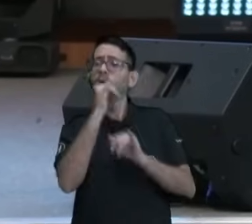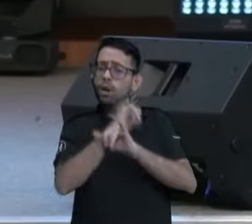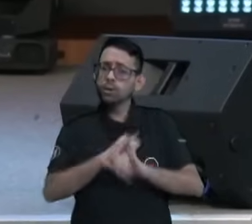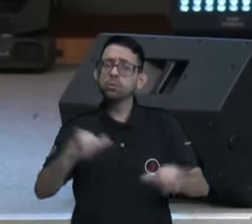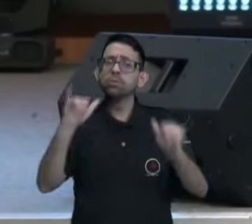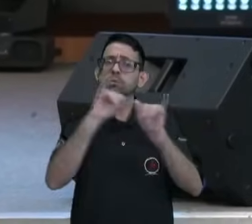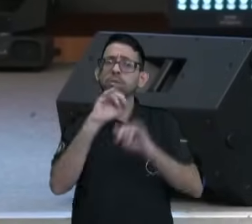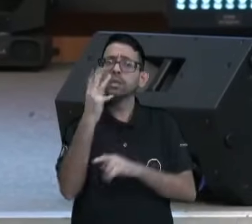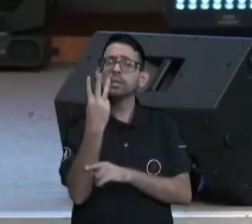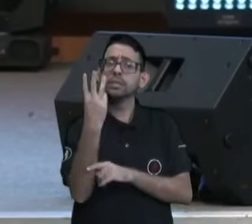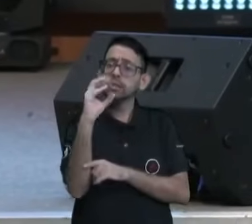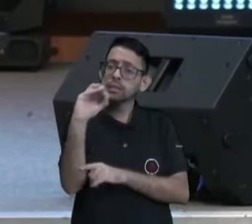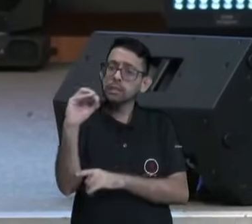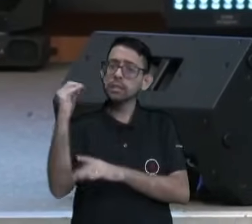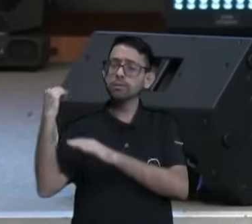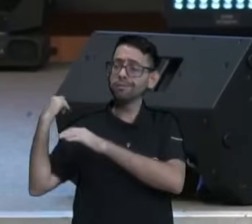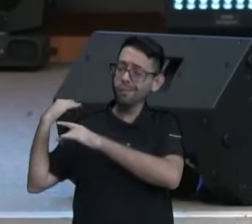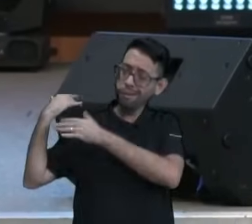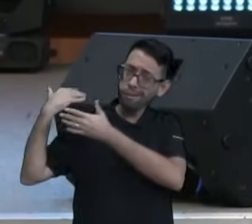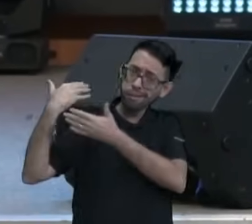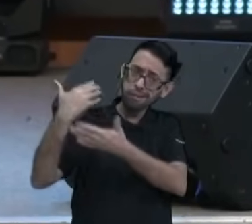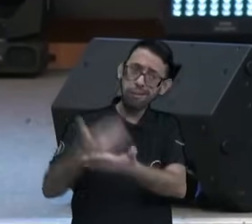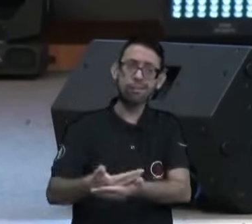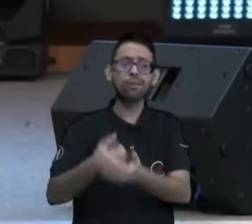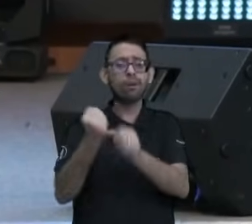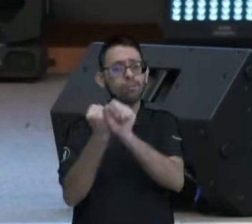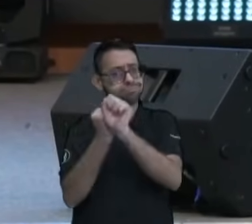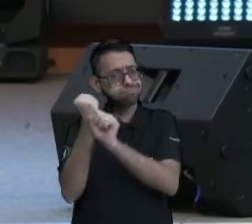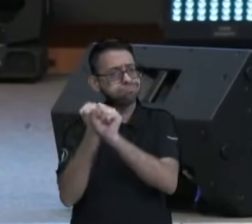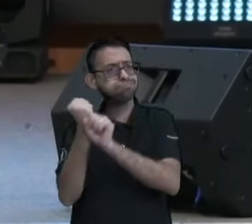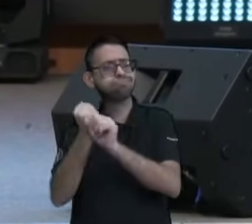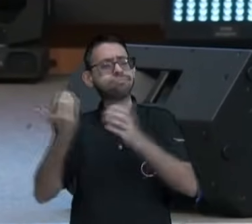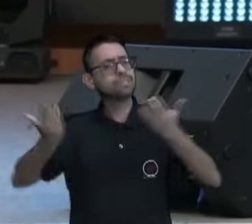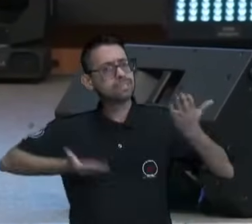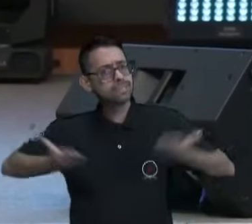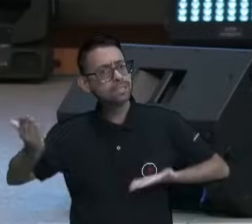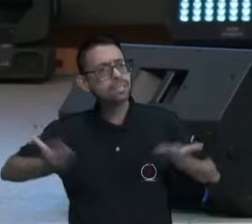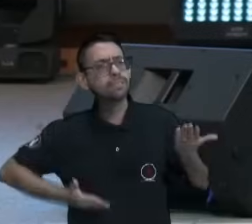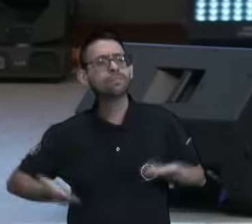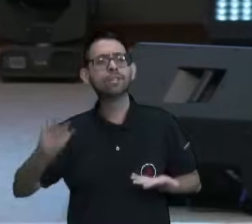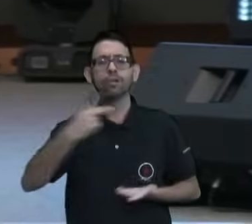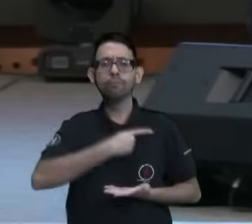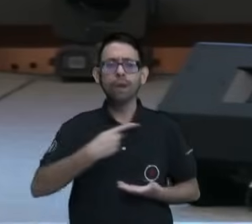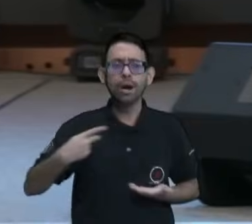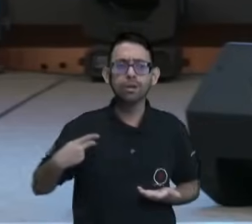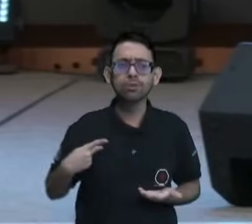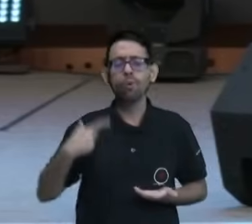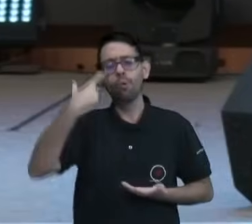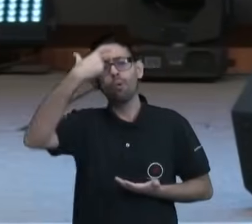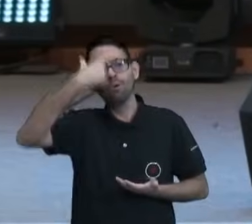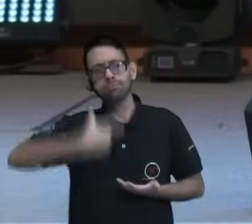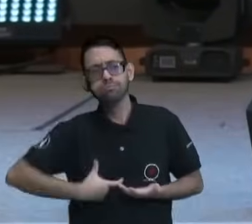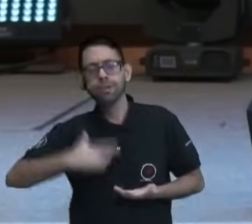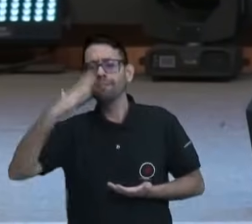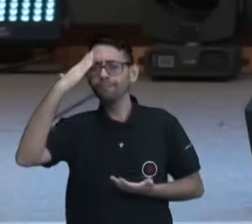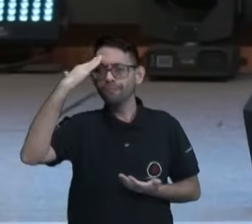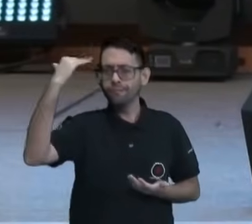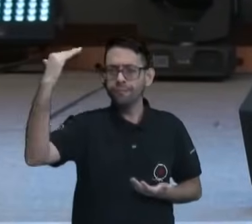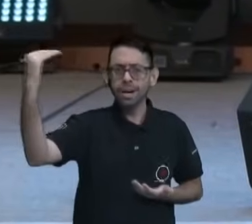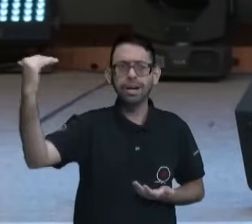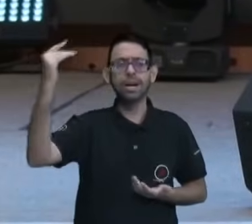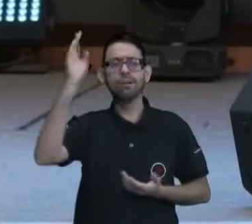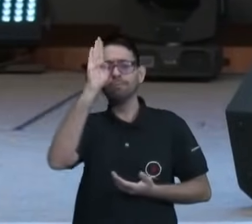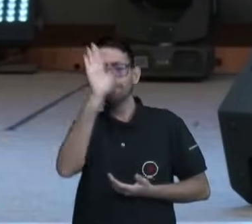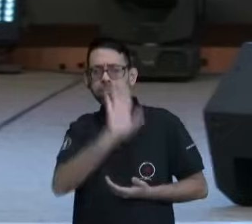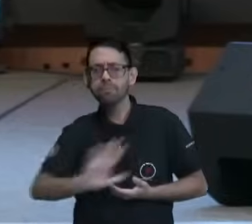eu servia um pastor mesmo sendo conhecido no Brasil e no exterior programa em rede nacional eu